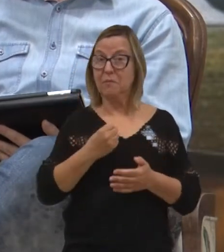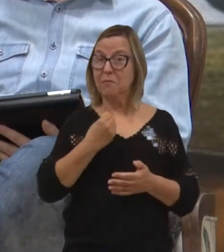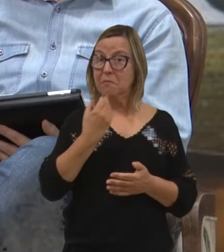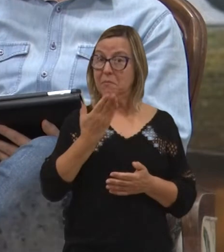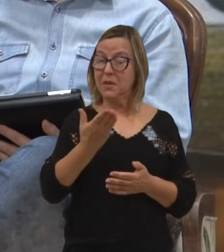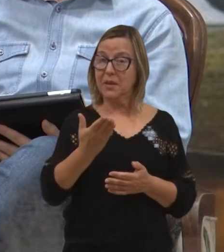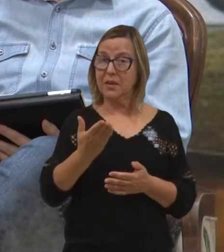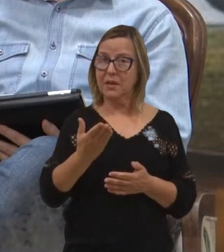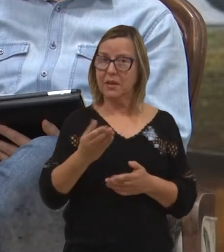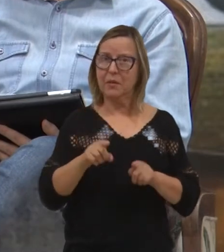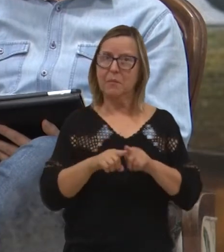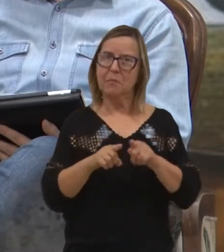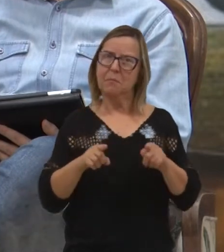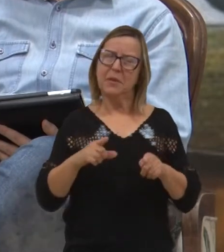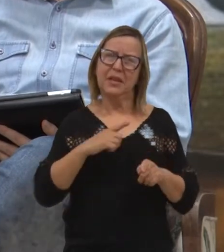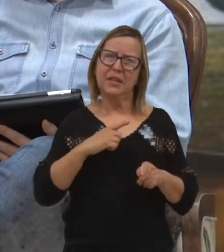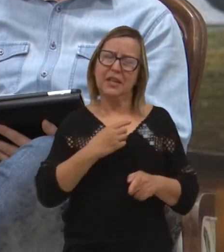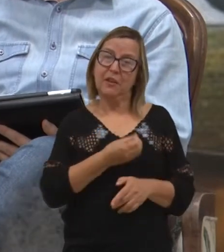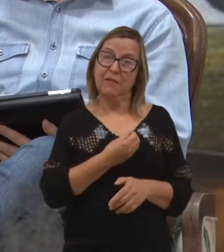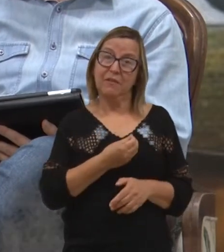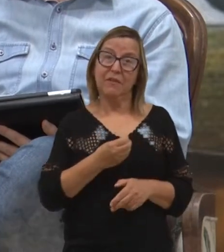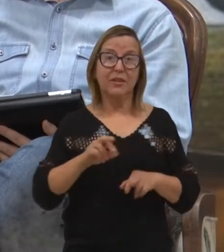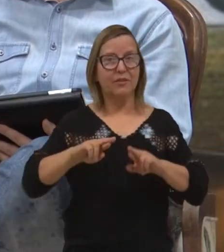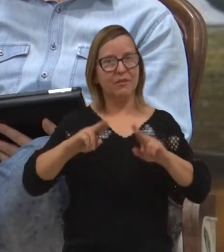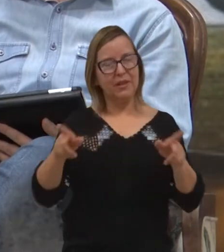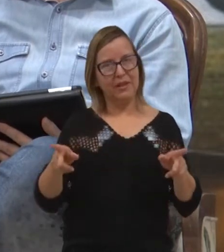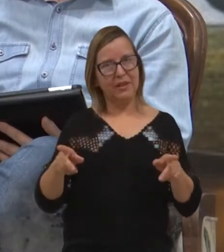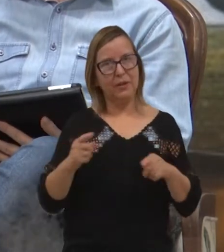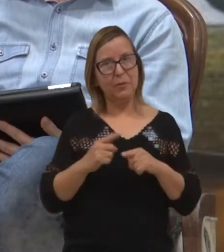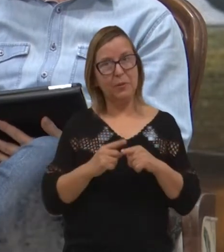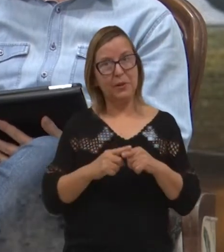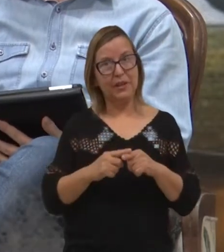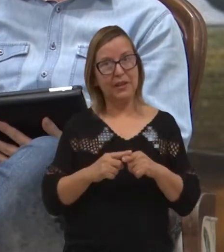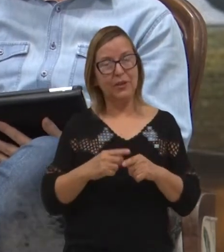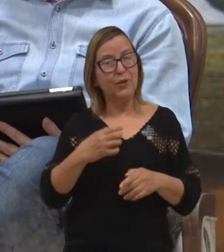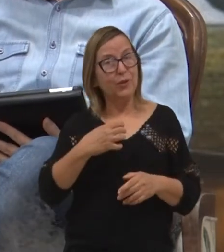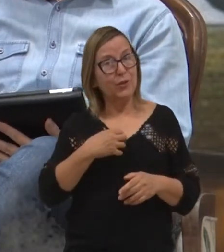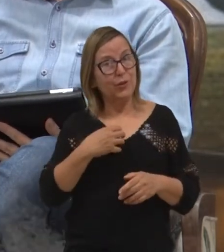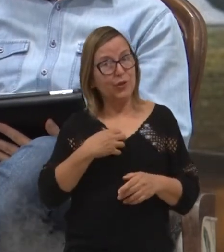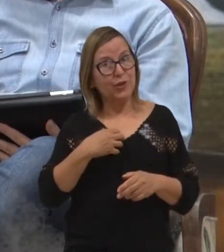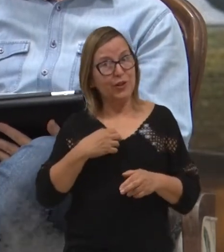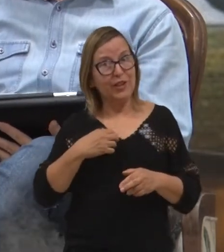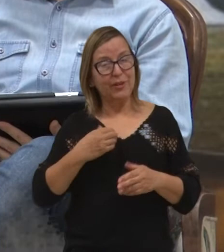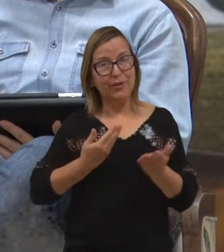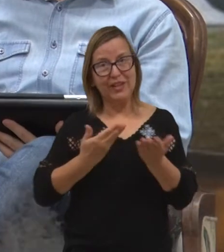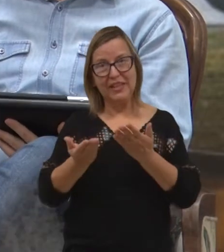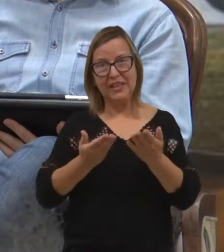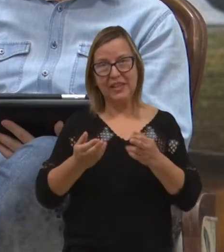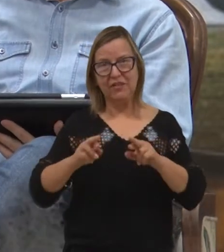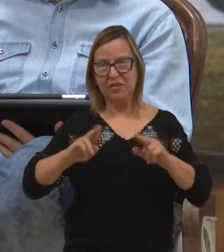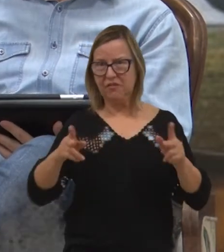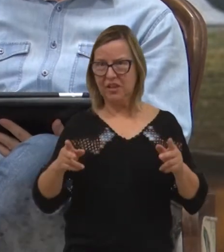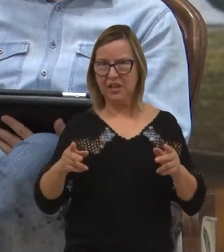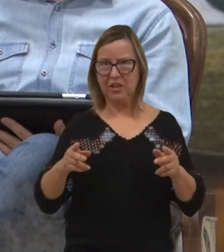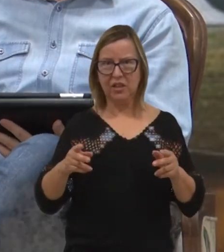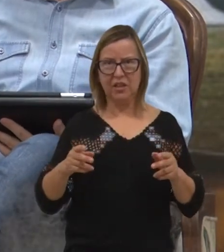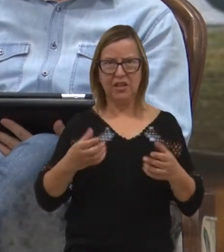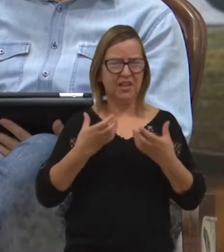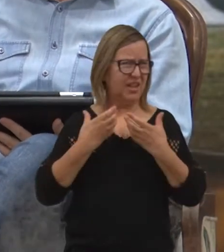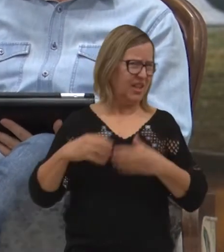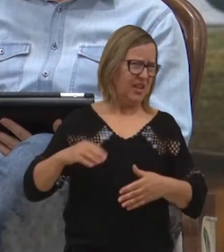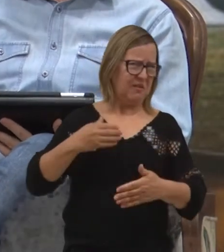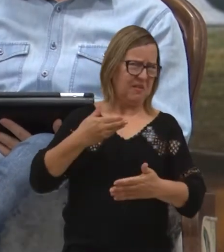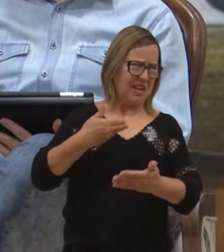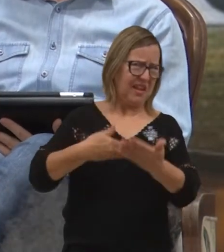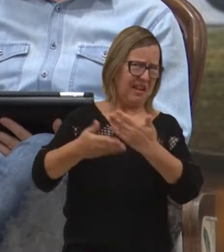para o outro, não, tem alguma coisa diferente, porque ele tem uma maneira de servir diferente, né? Não quer nada em troca. É isso mesmo, e